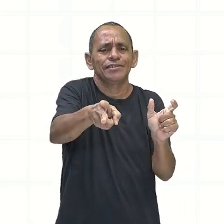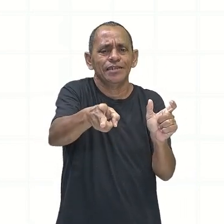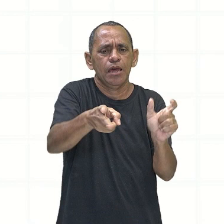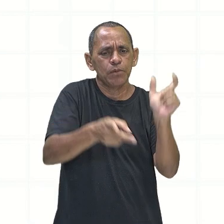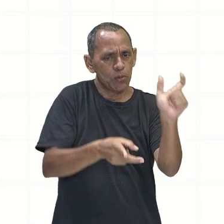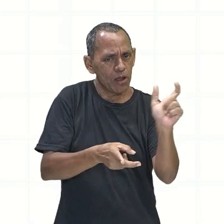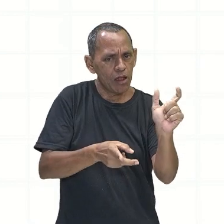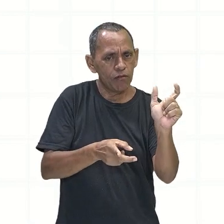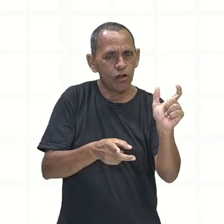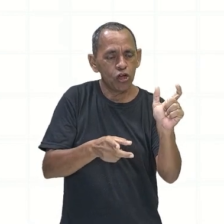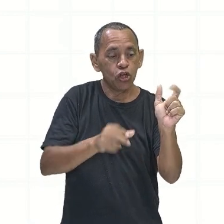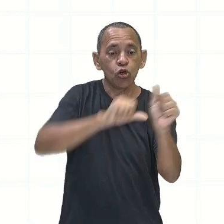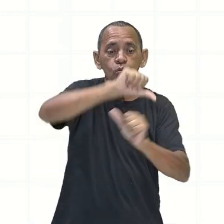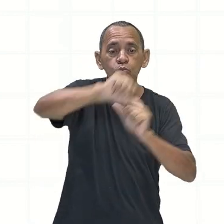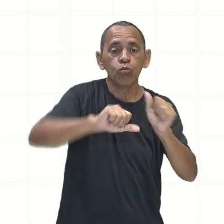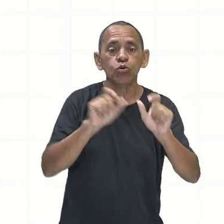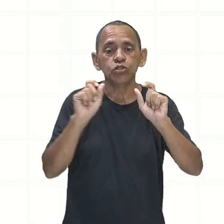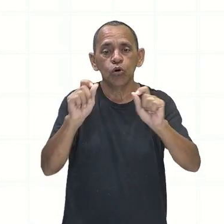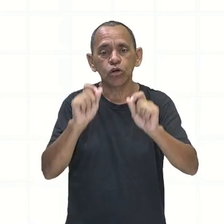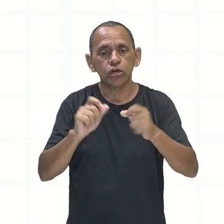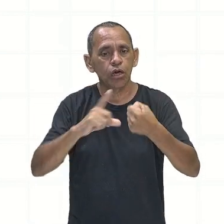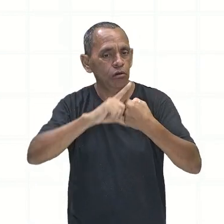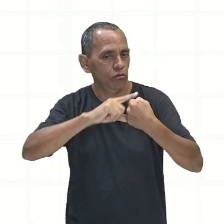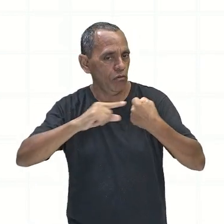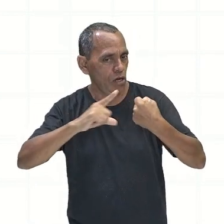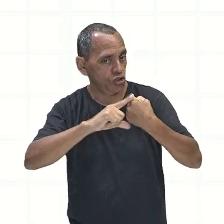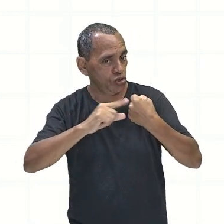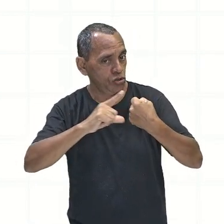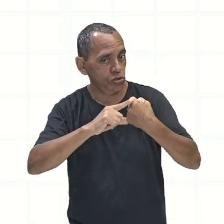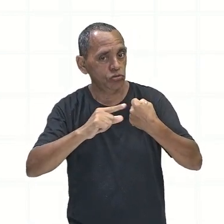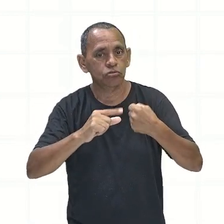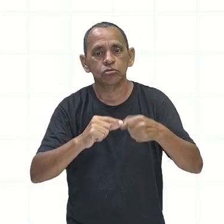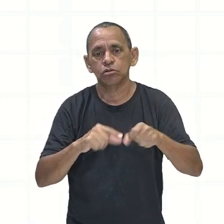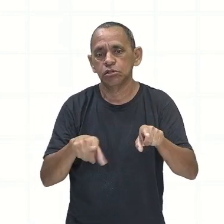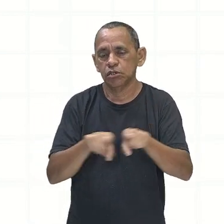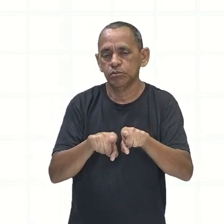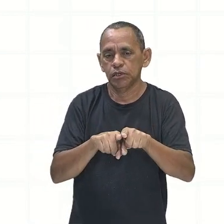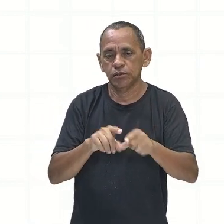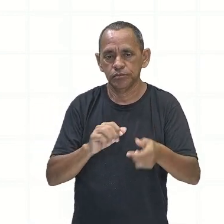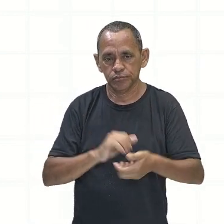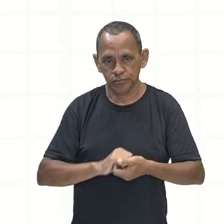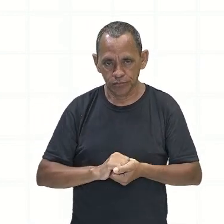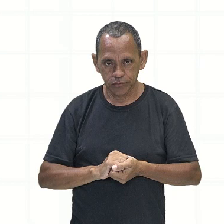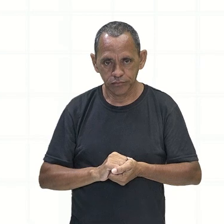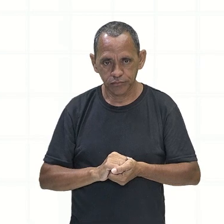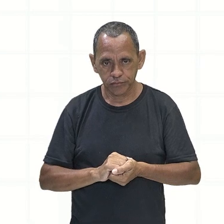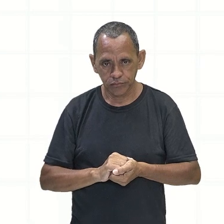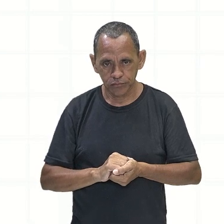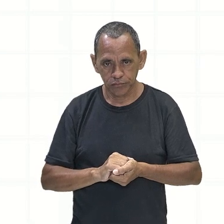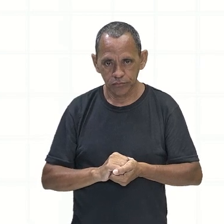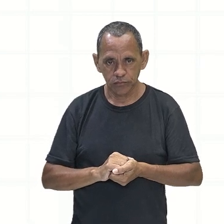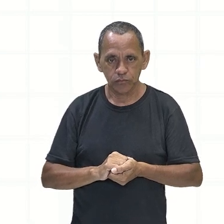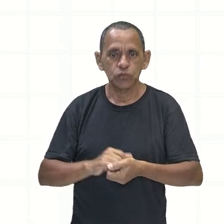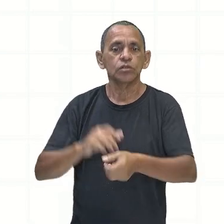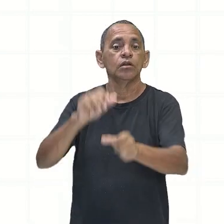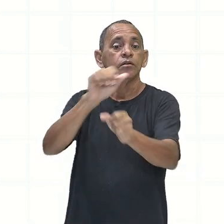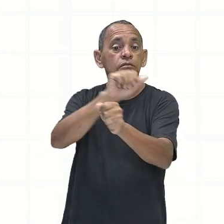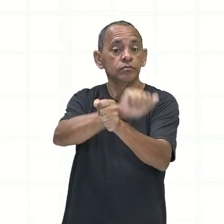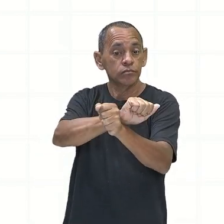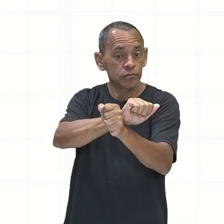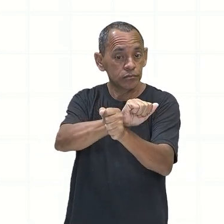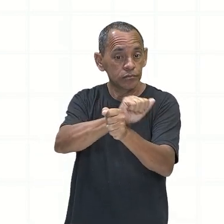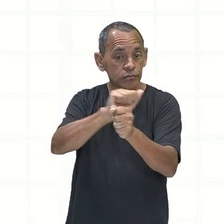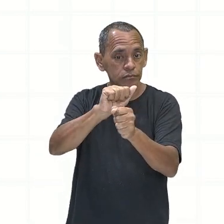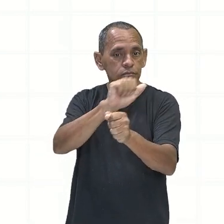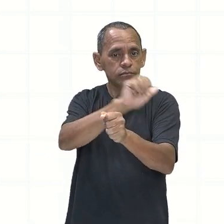o artigo. Né? Um estudante significa que ele é masculino. Ela é uma estudante, significa que é do